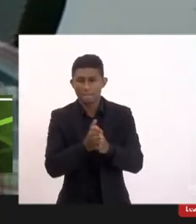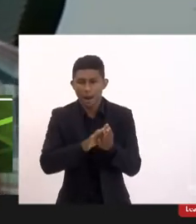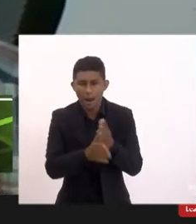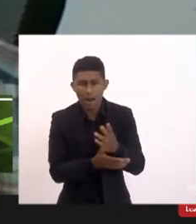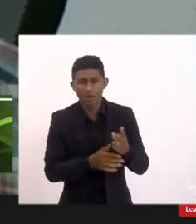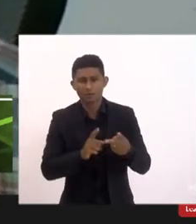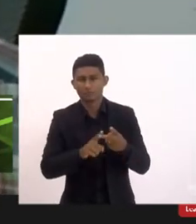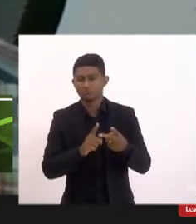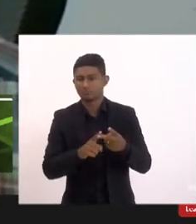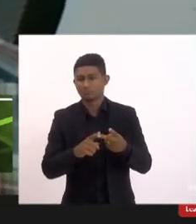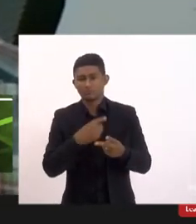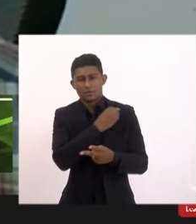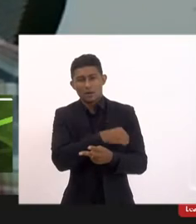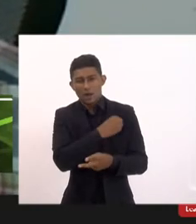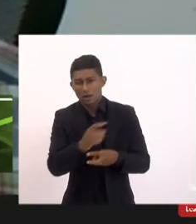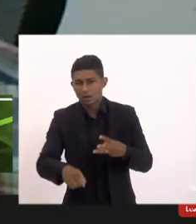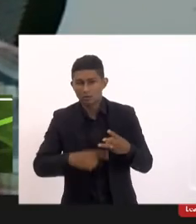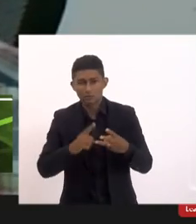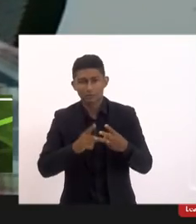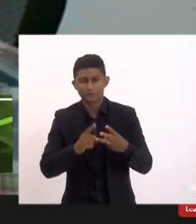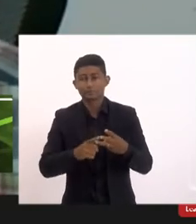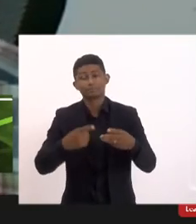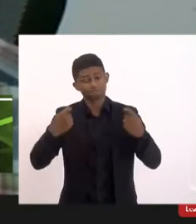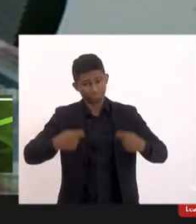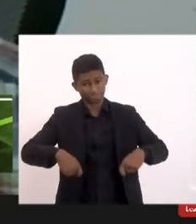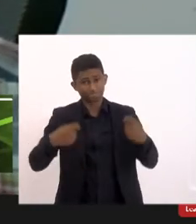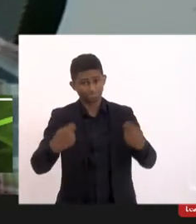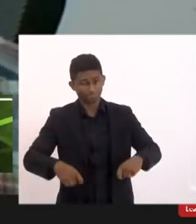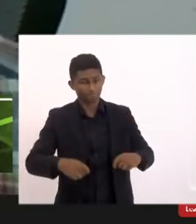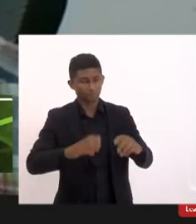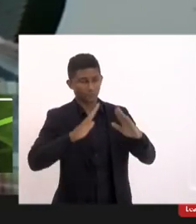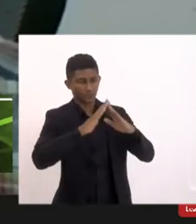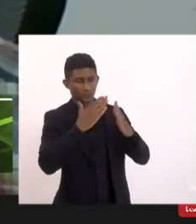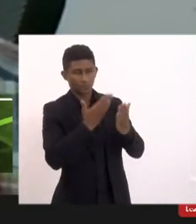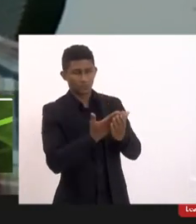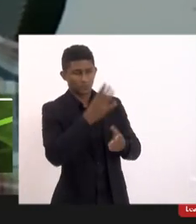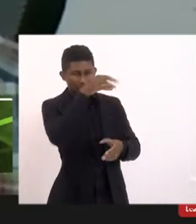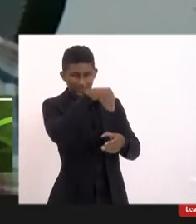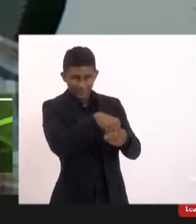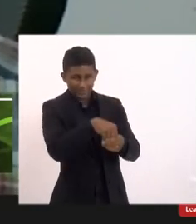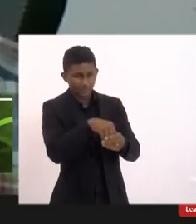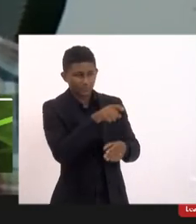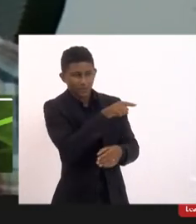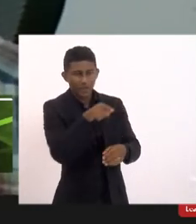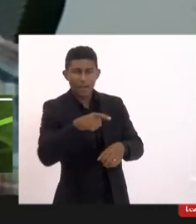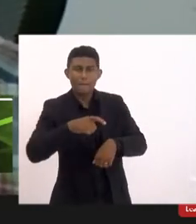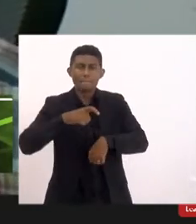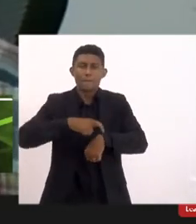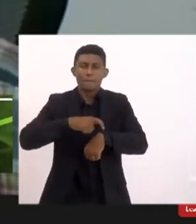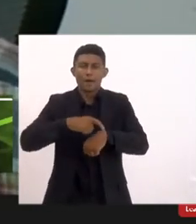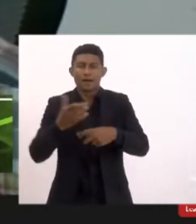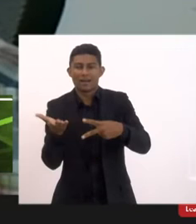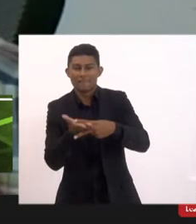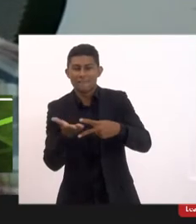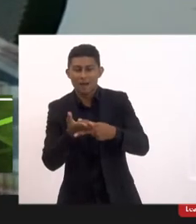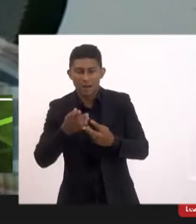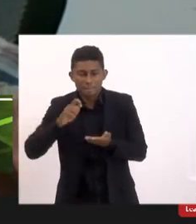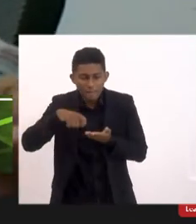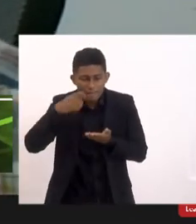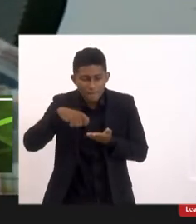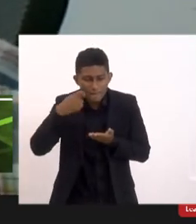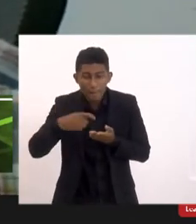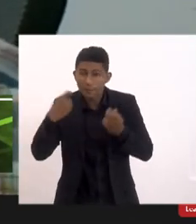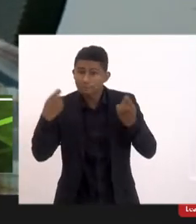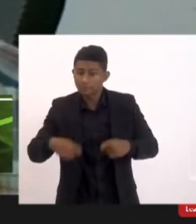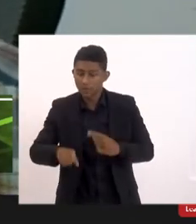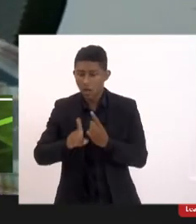intensificados, principalmente nas escolas, em momentos de refeições, evitar práticas da alimentação em salas, refeitórios, sobre o distanciamento